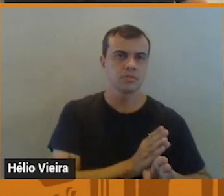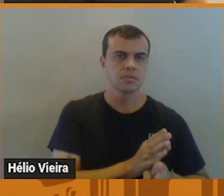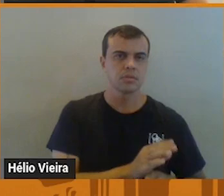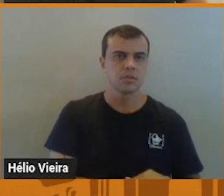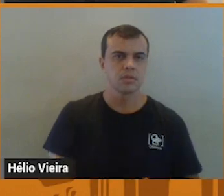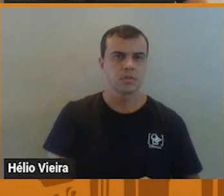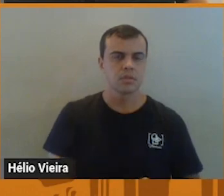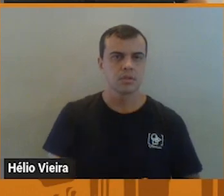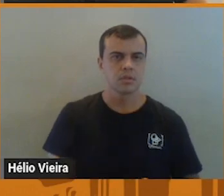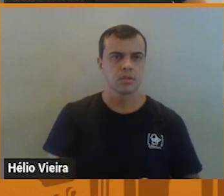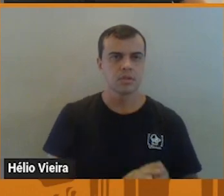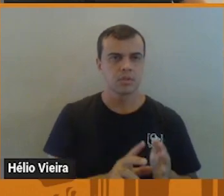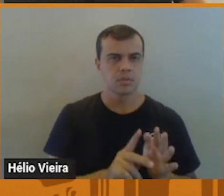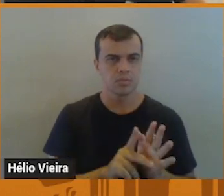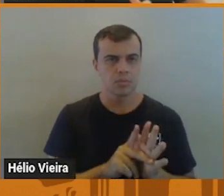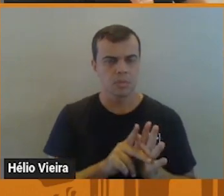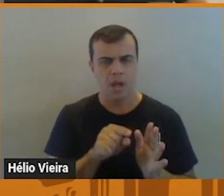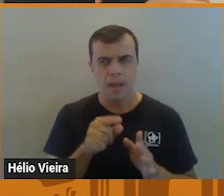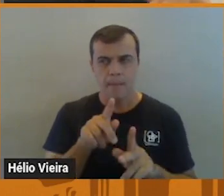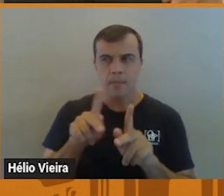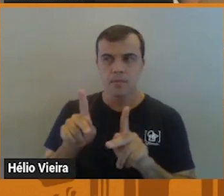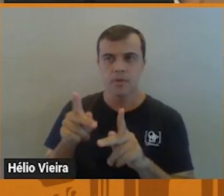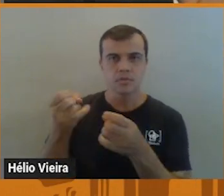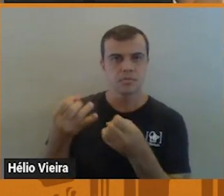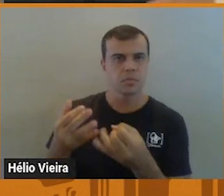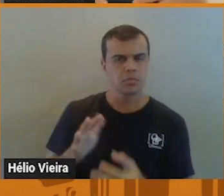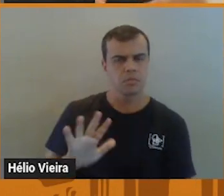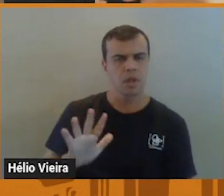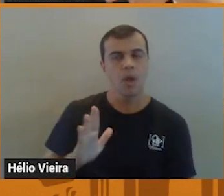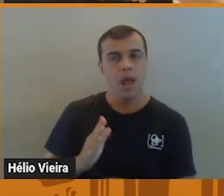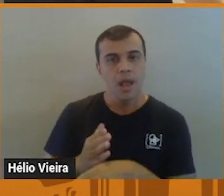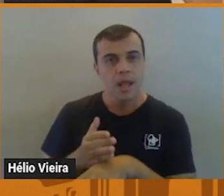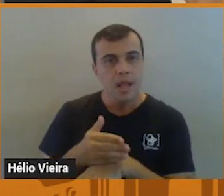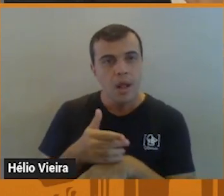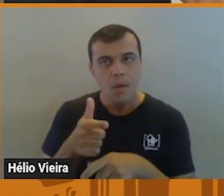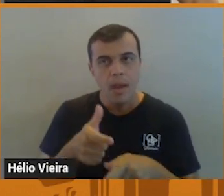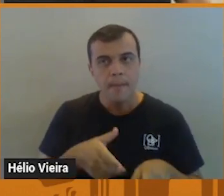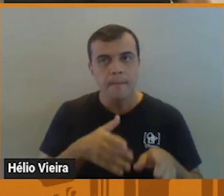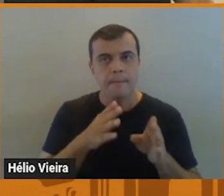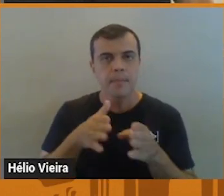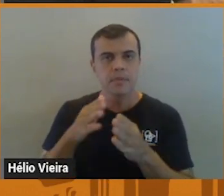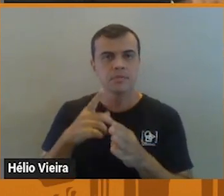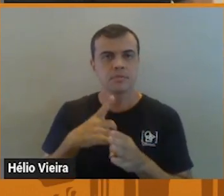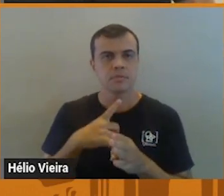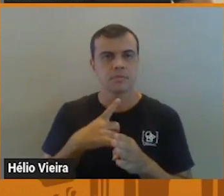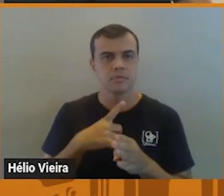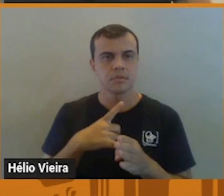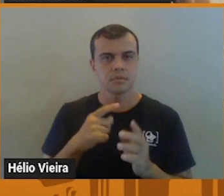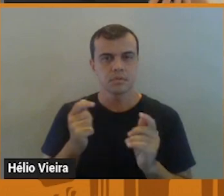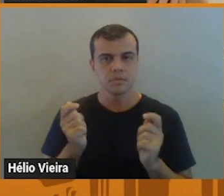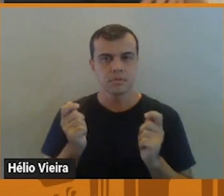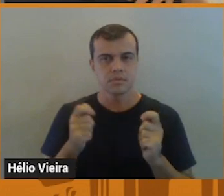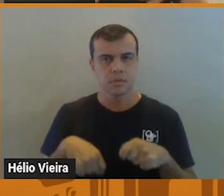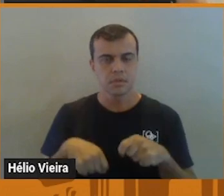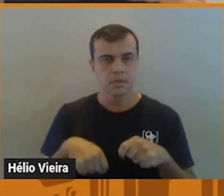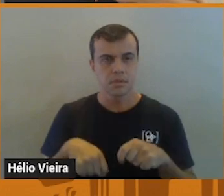um afresco tal que a professora falou. Não, é entrar nesses prédios, circular por esses prédios,